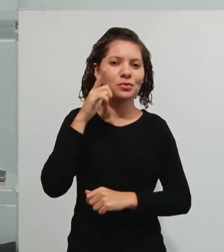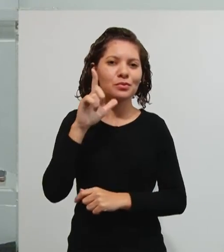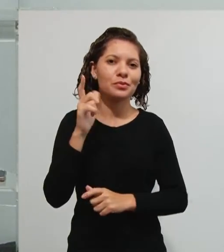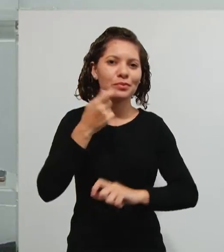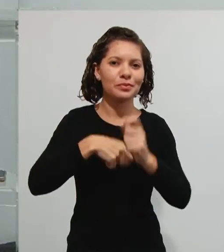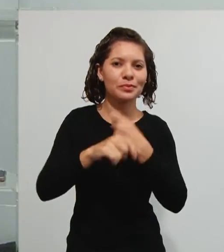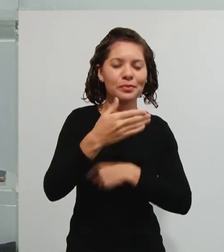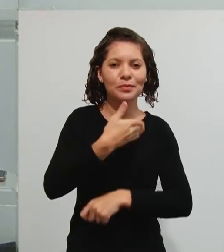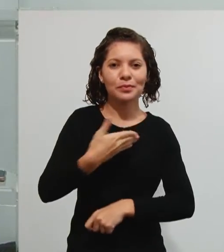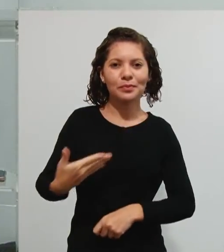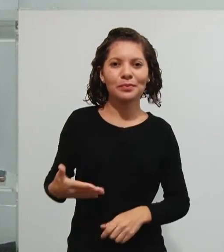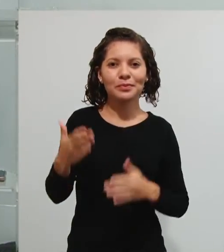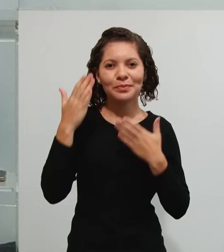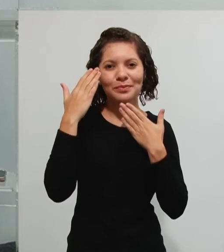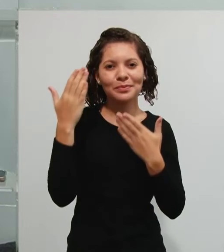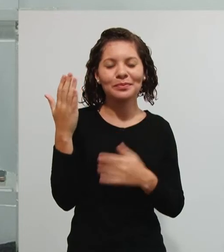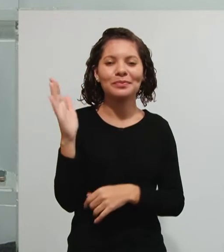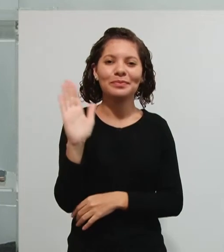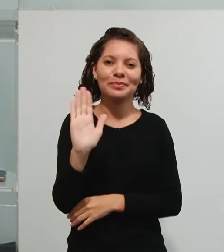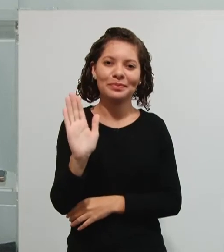Muito obrigada e até logo.